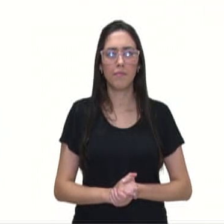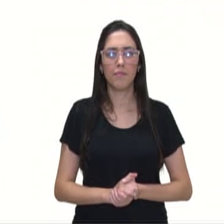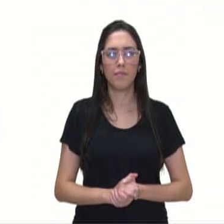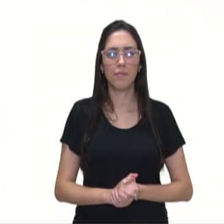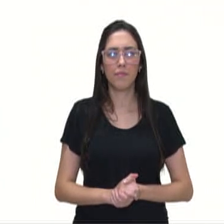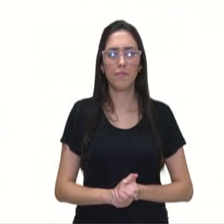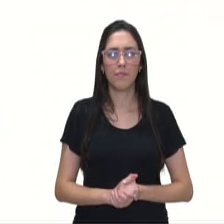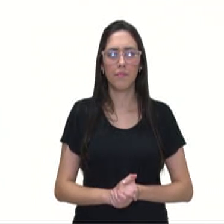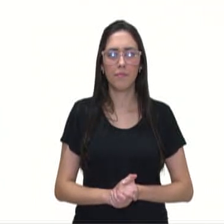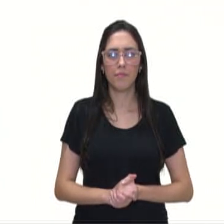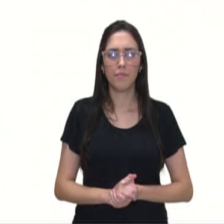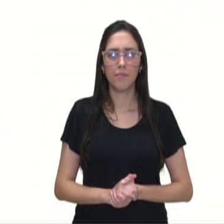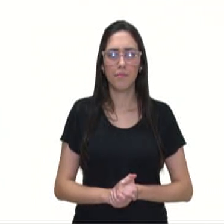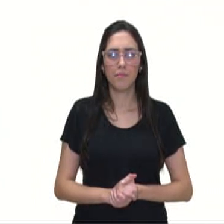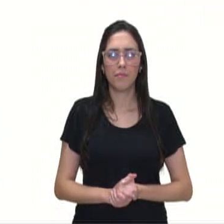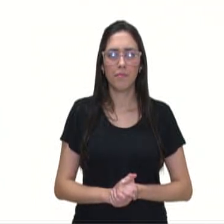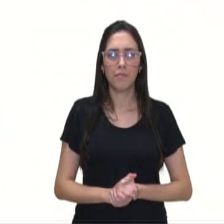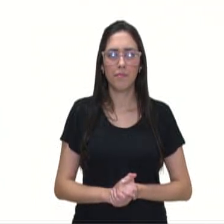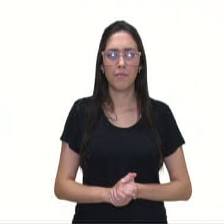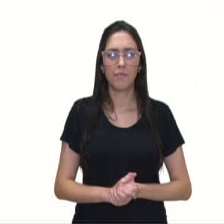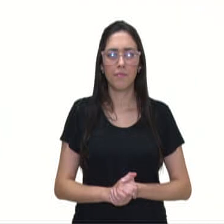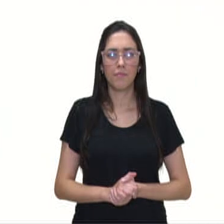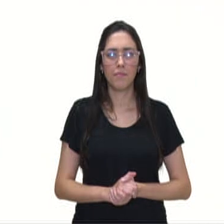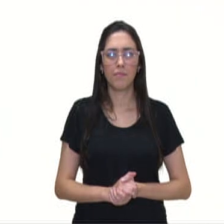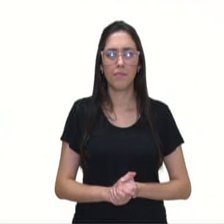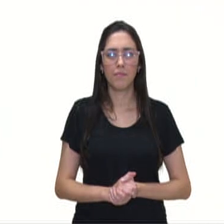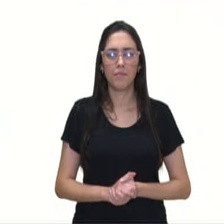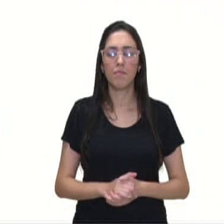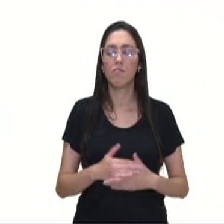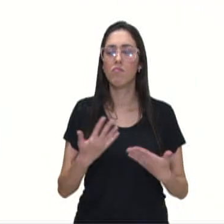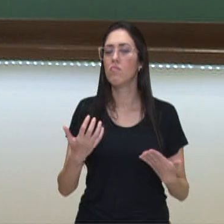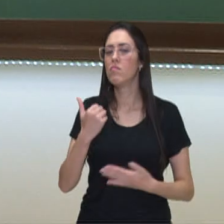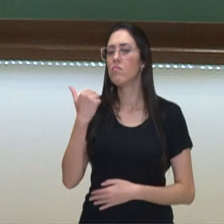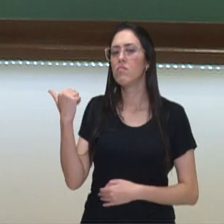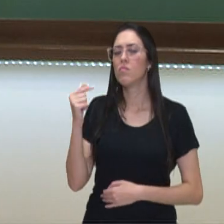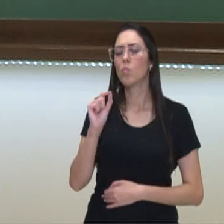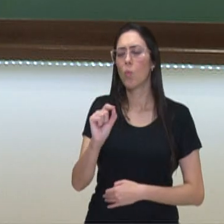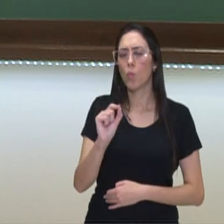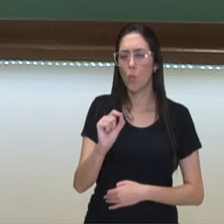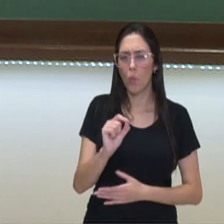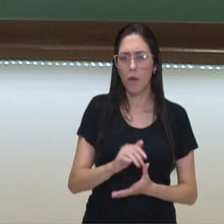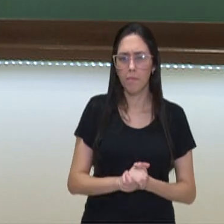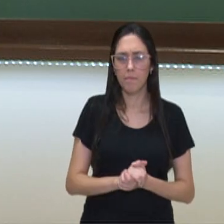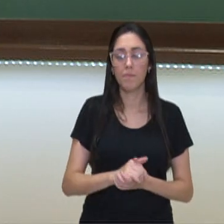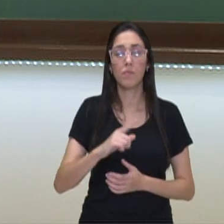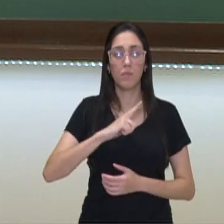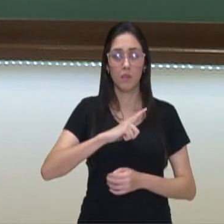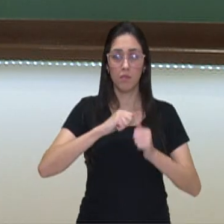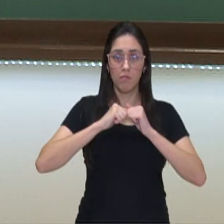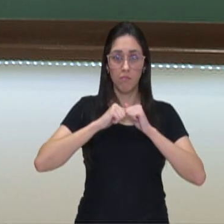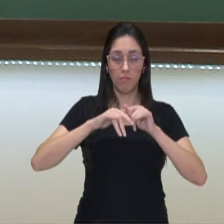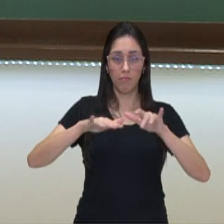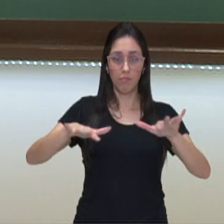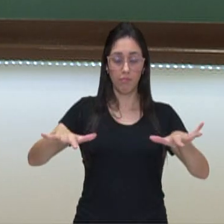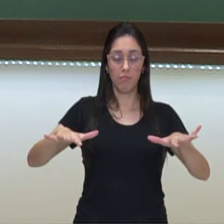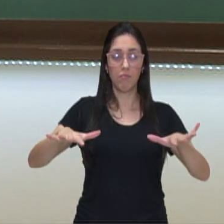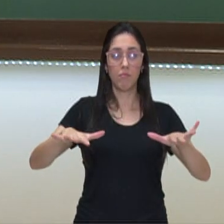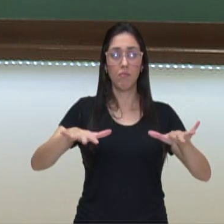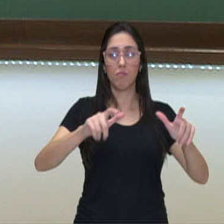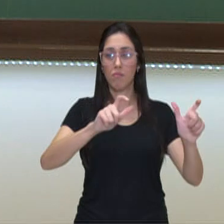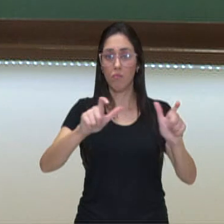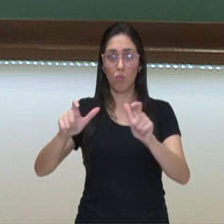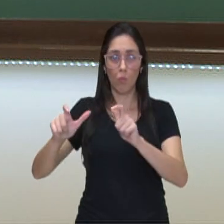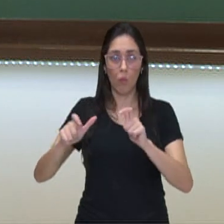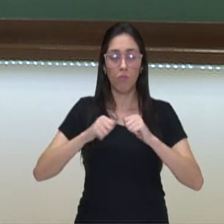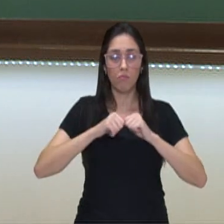world political and economic power. Então, ali está dizendo que essa colonização ela se desenvolveu com